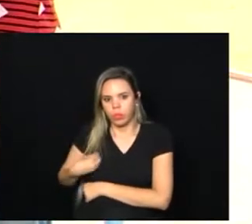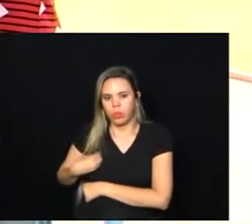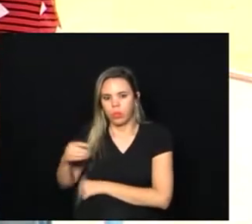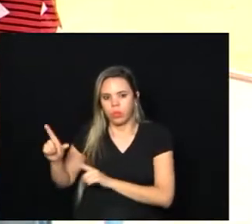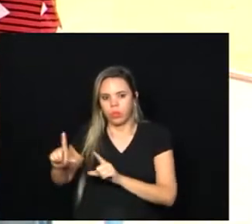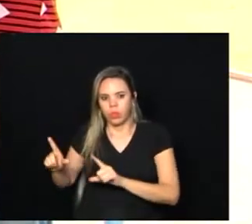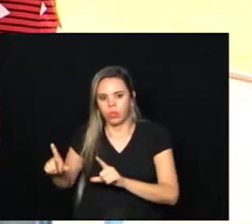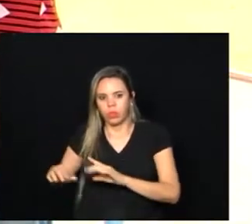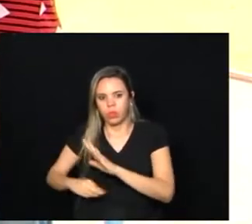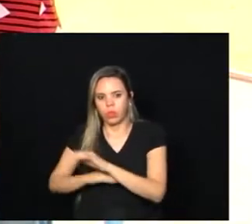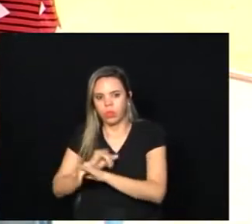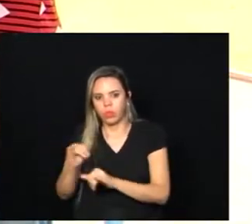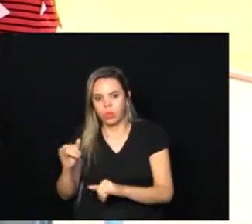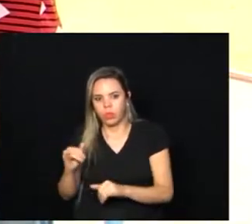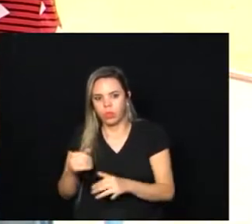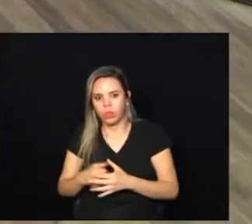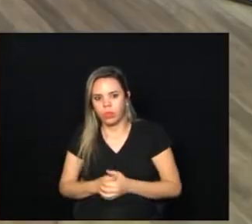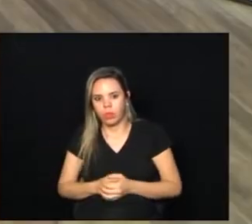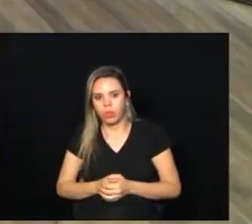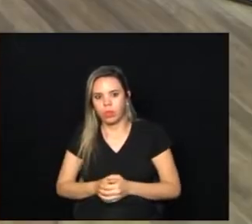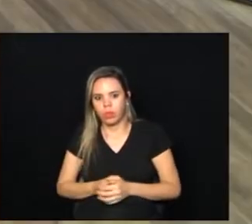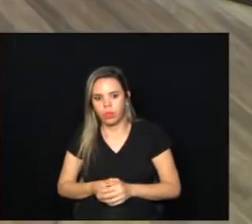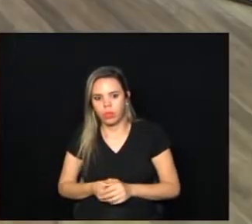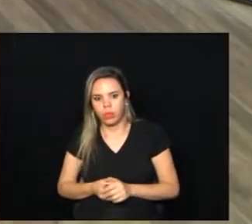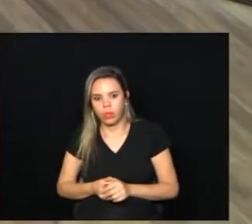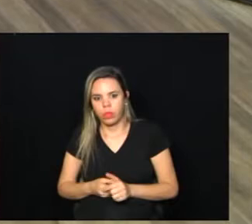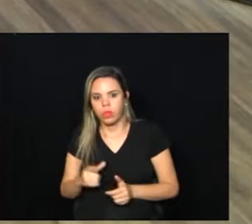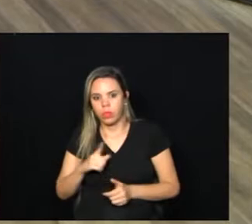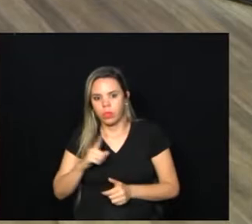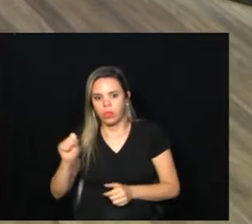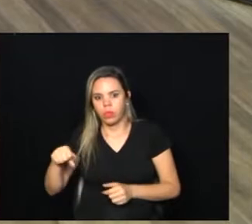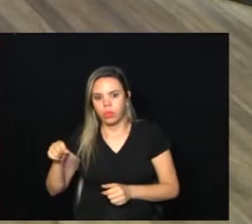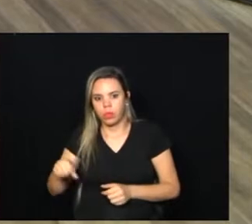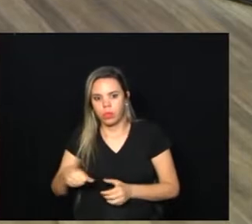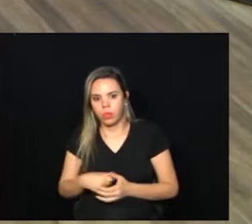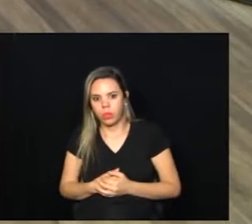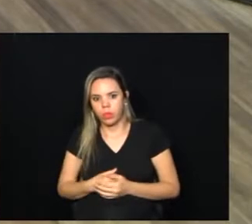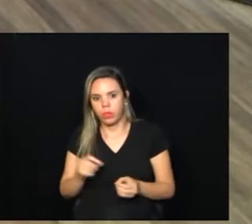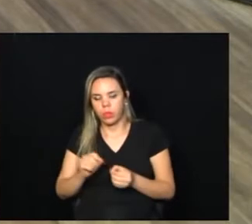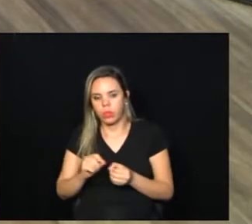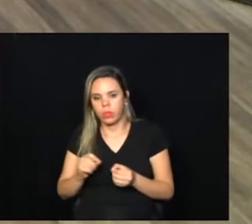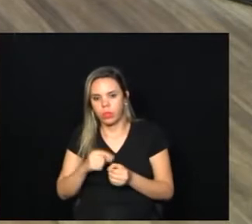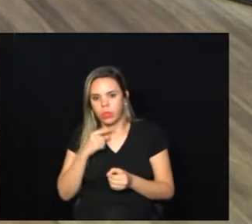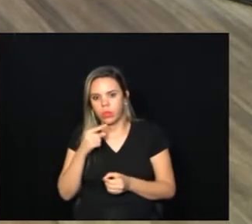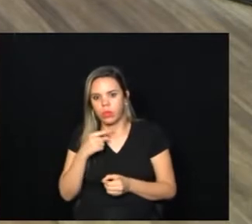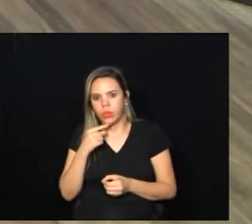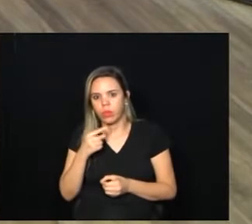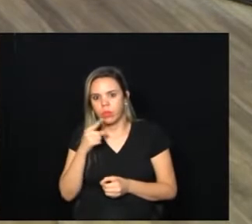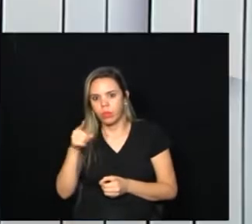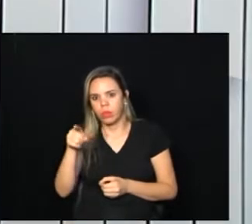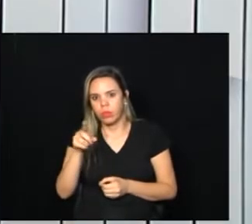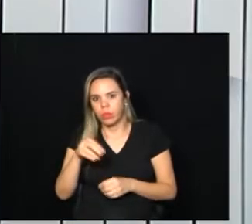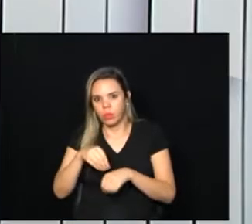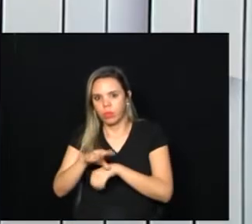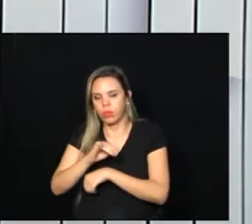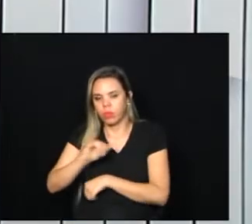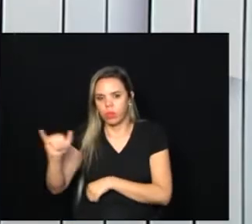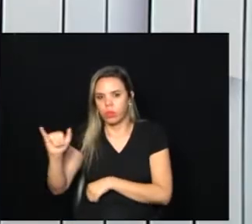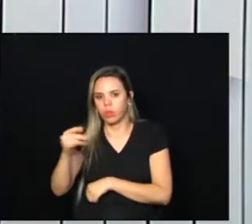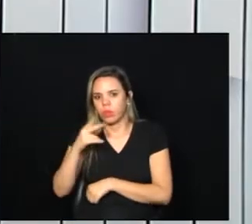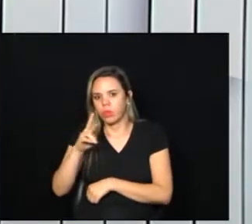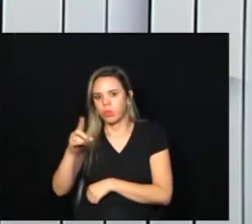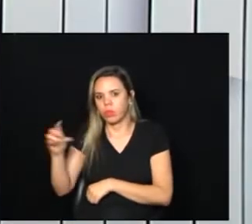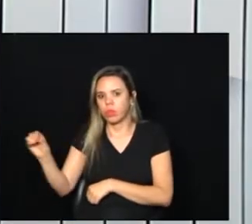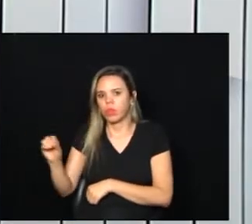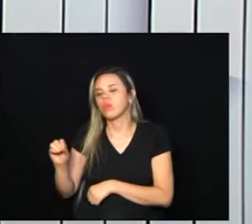vivo no Câmara Notícia, Gabriel? Tenho sim, André Aranha. Farei meu questionamento e você repassa então ao